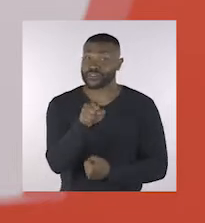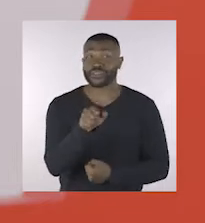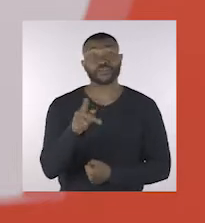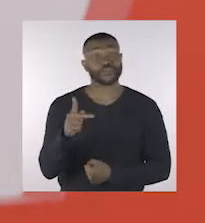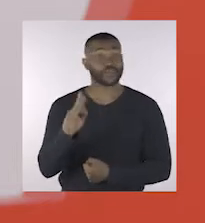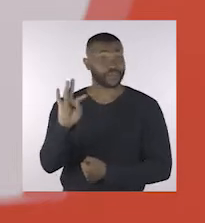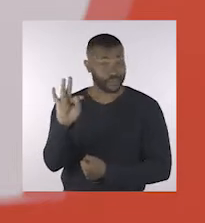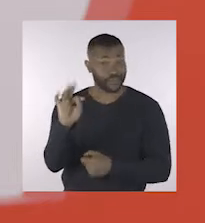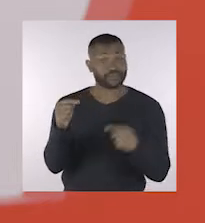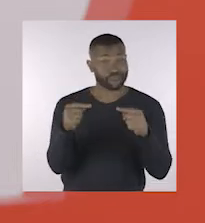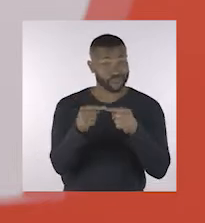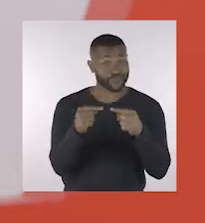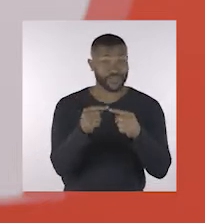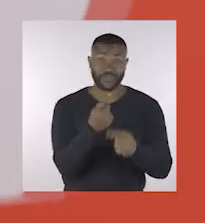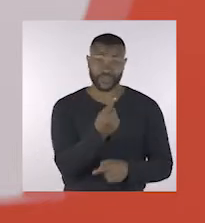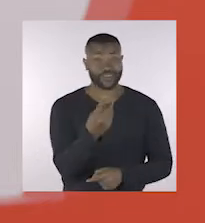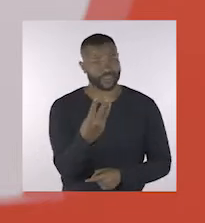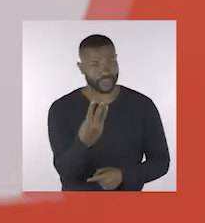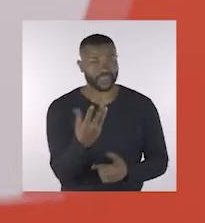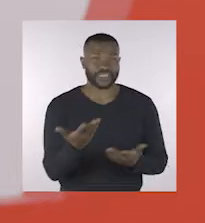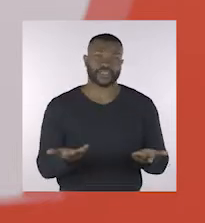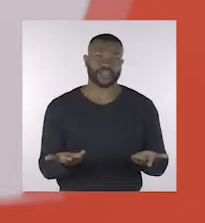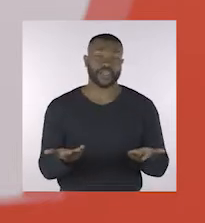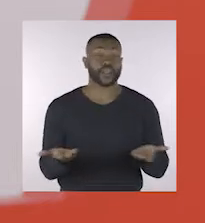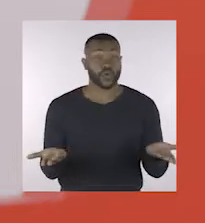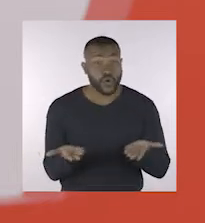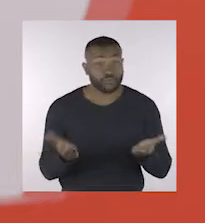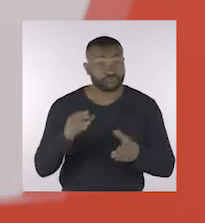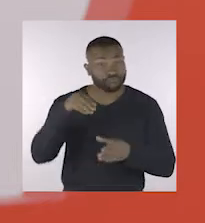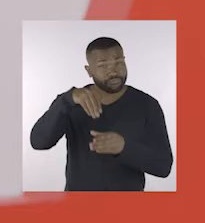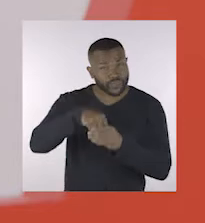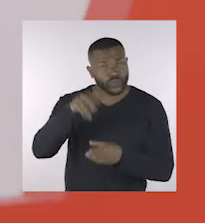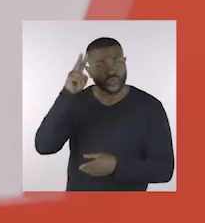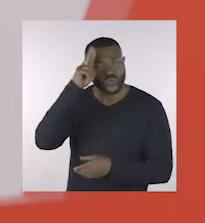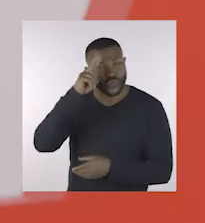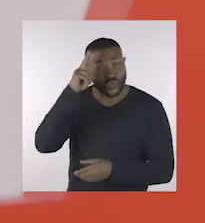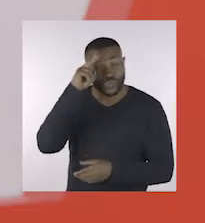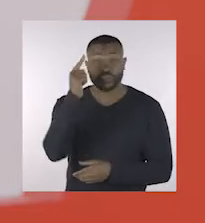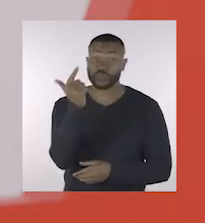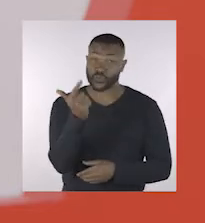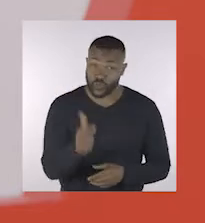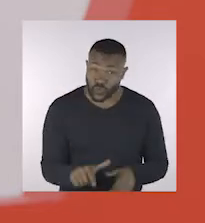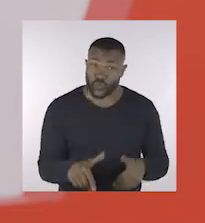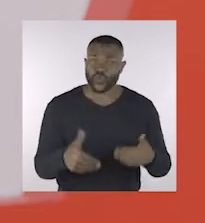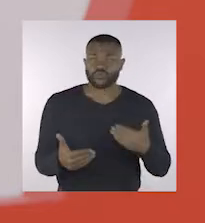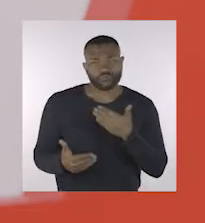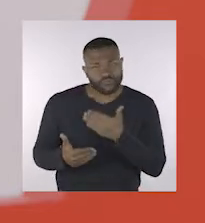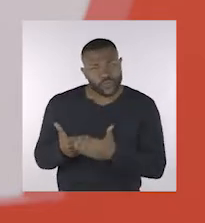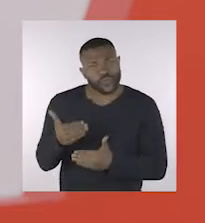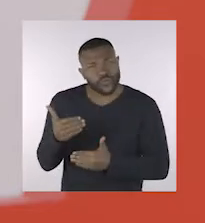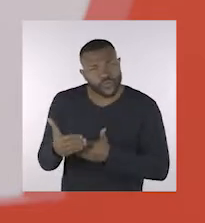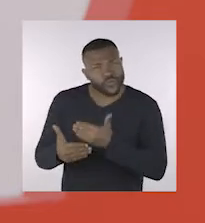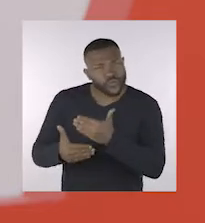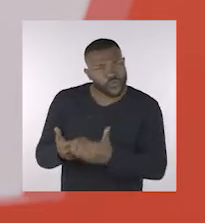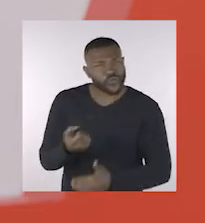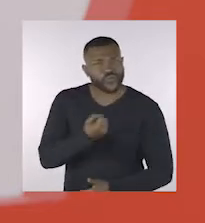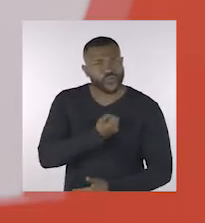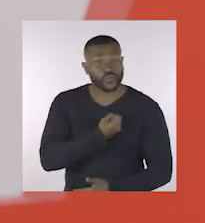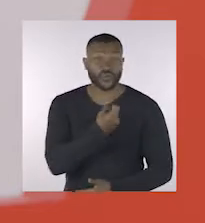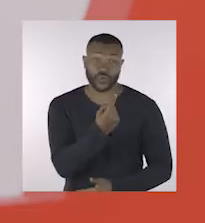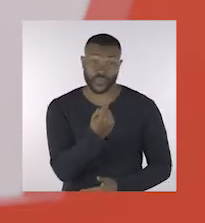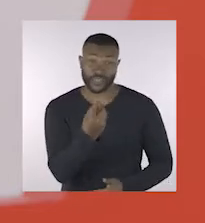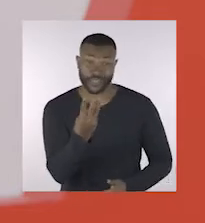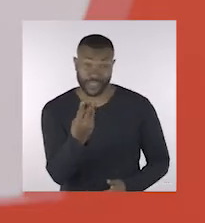é o PT e PT é 13 nestas eleições a história se repete e aos poucos número